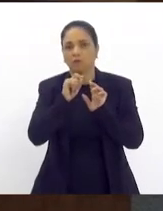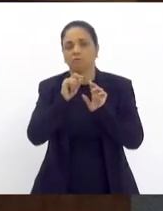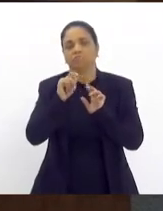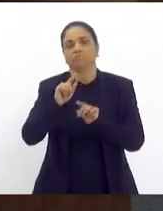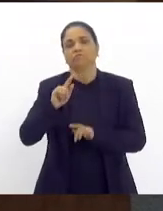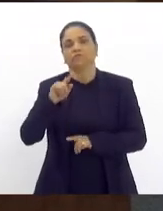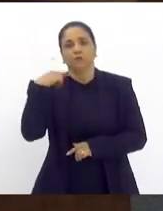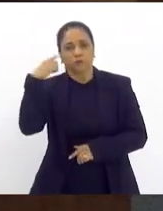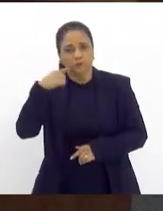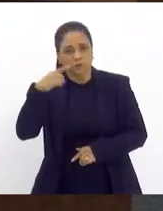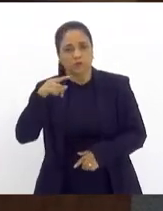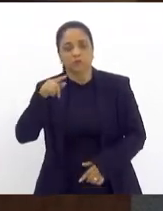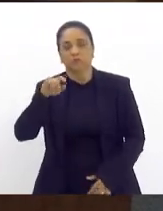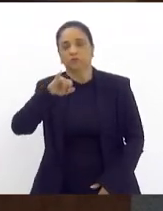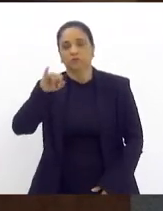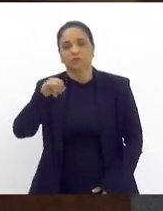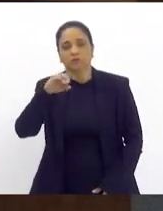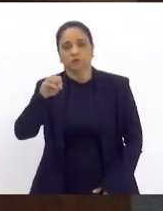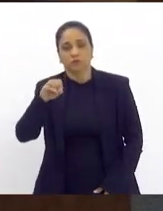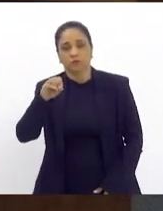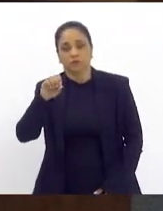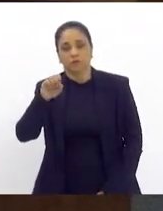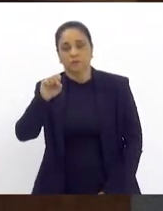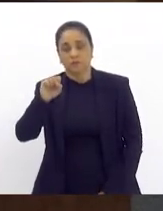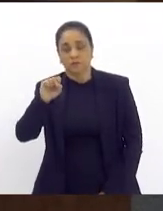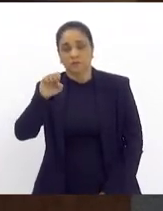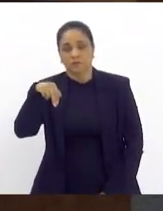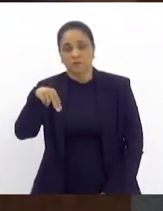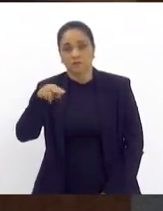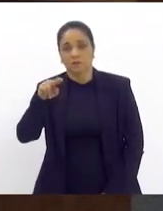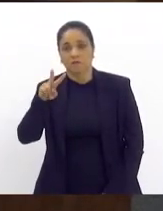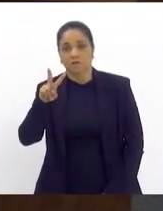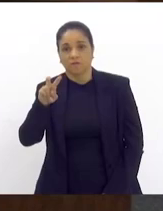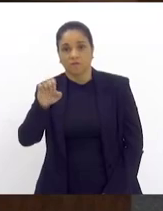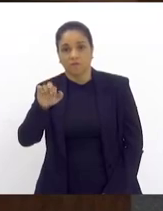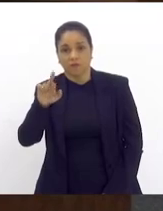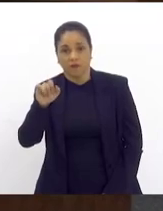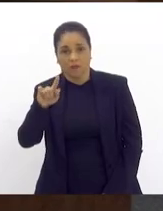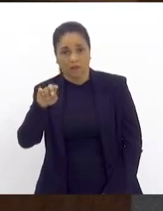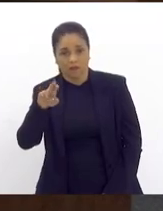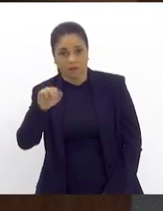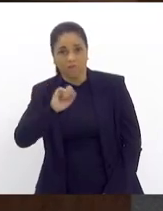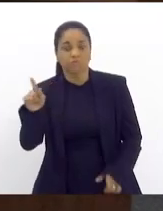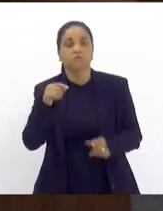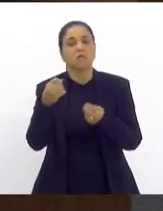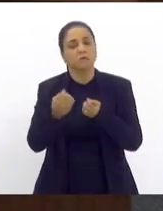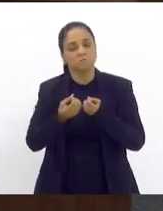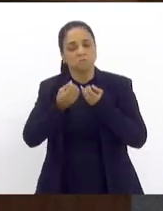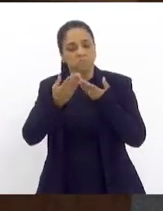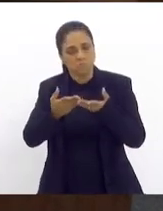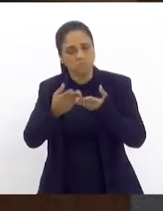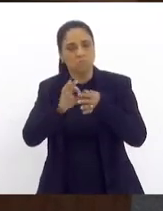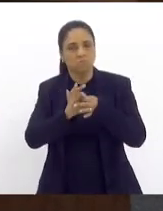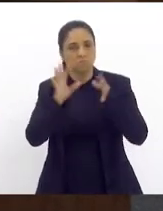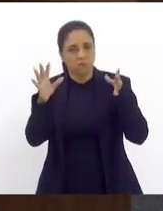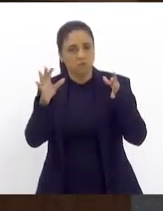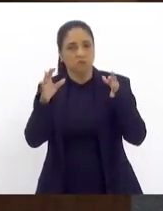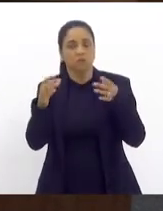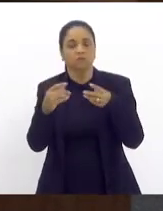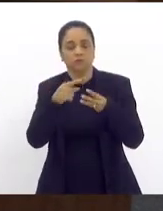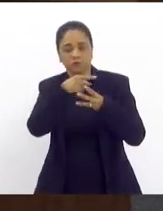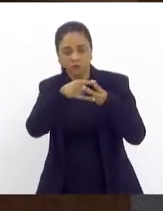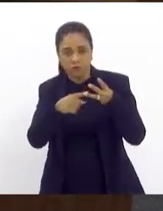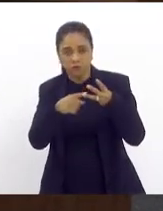mas ele gentilmente concedeu e as três assessorias juntaram os